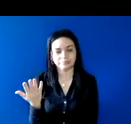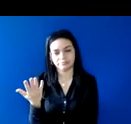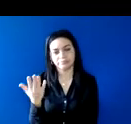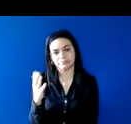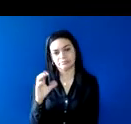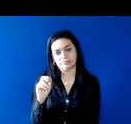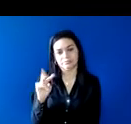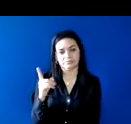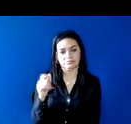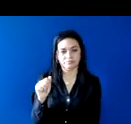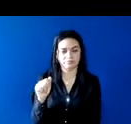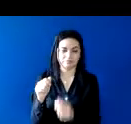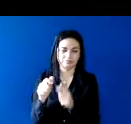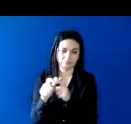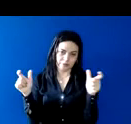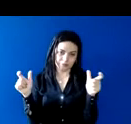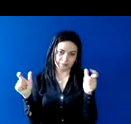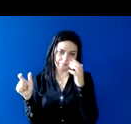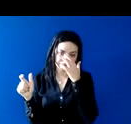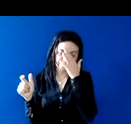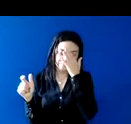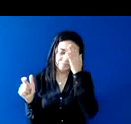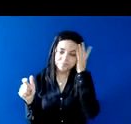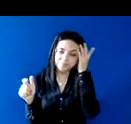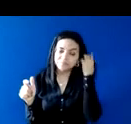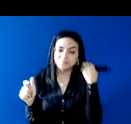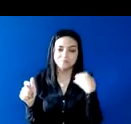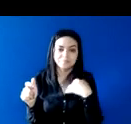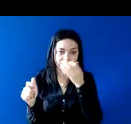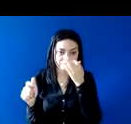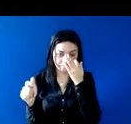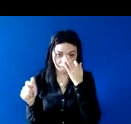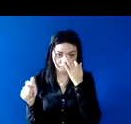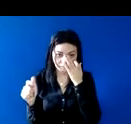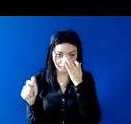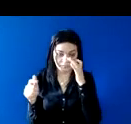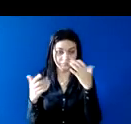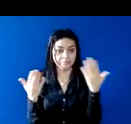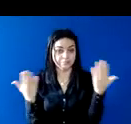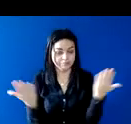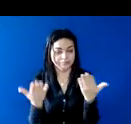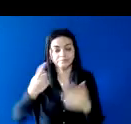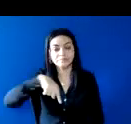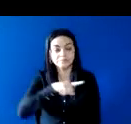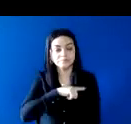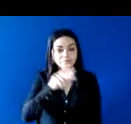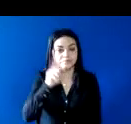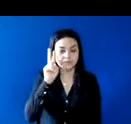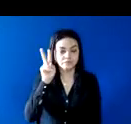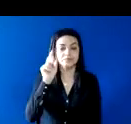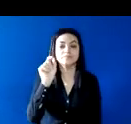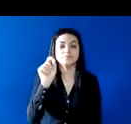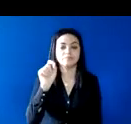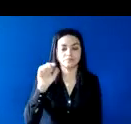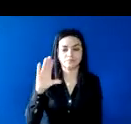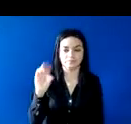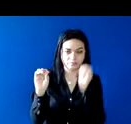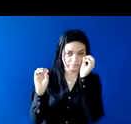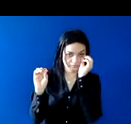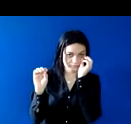coronavírus é maior, né? Vamos lembrar né, que a Covid-19,